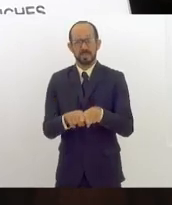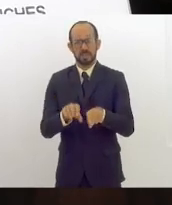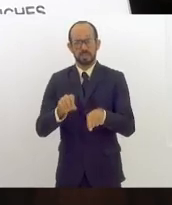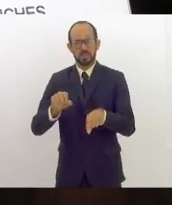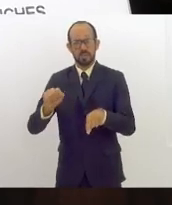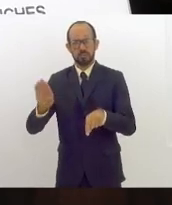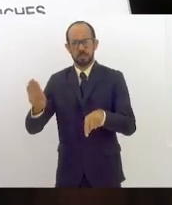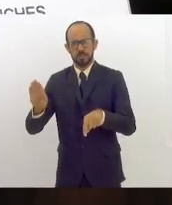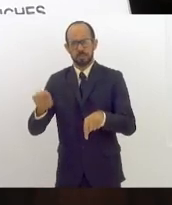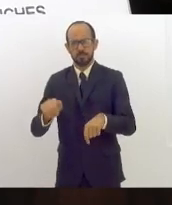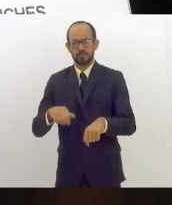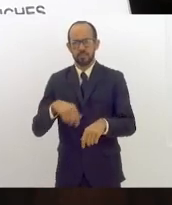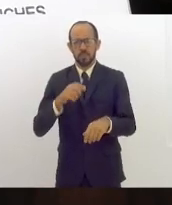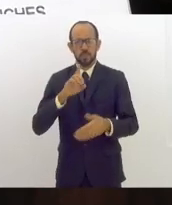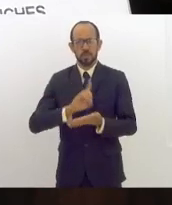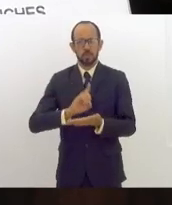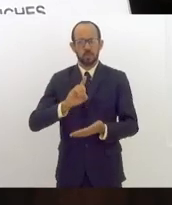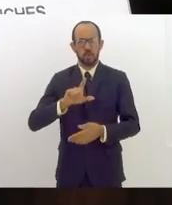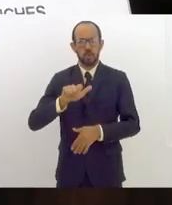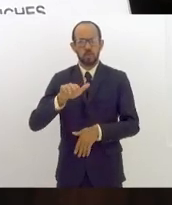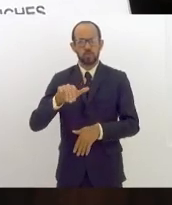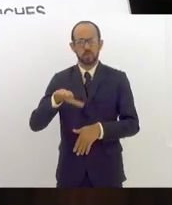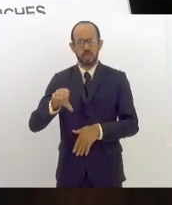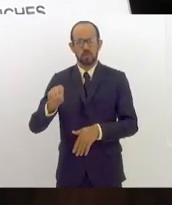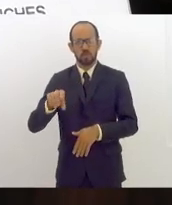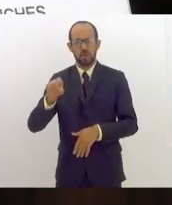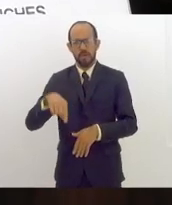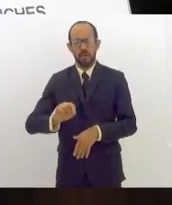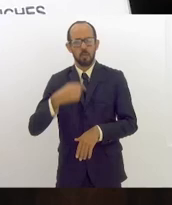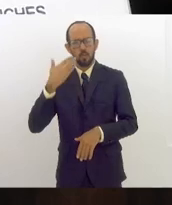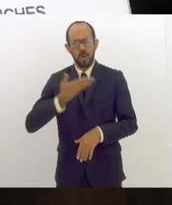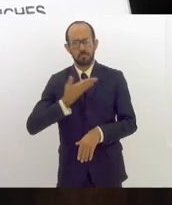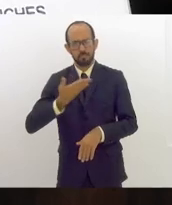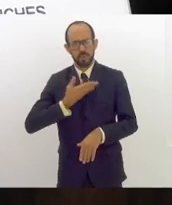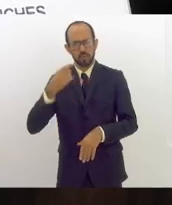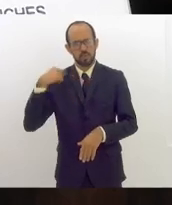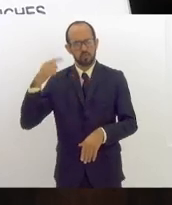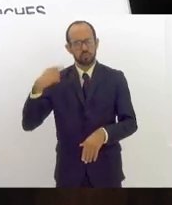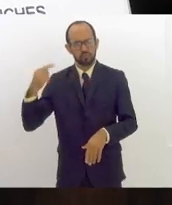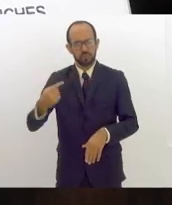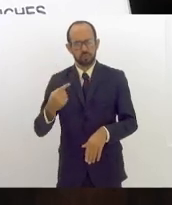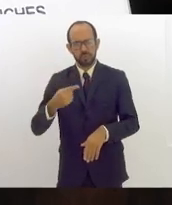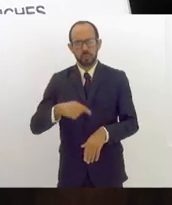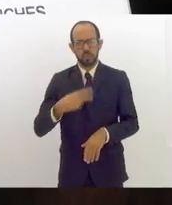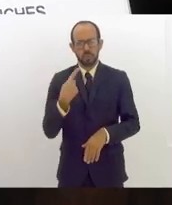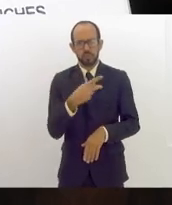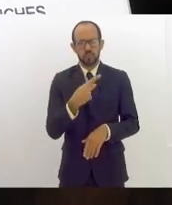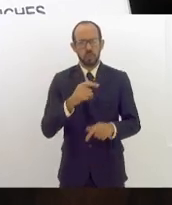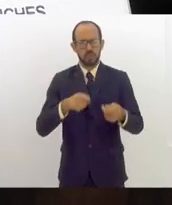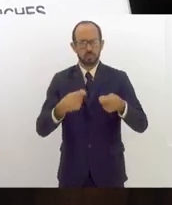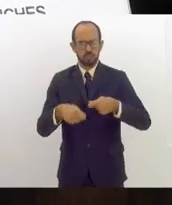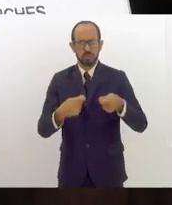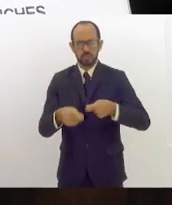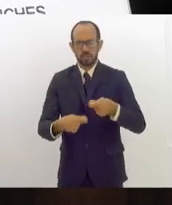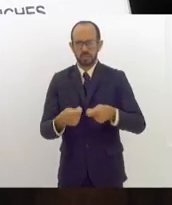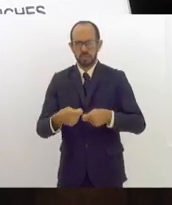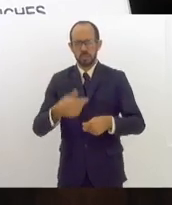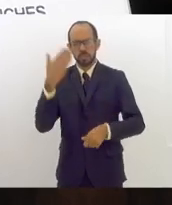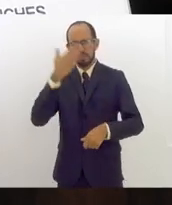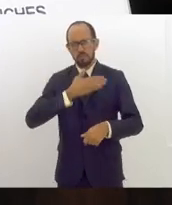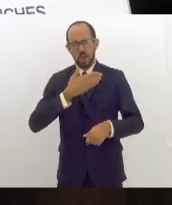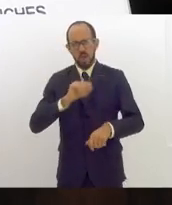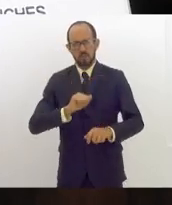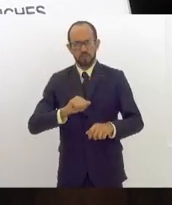é um grande amigo da advocacia dentro da sugestão comprovou o seu compromisso em transigível com